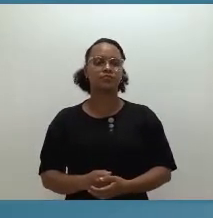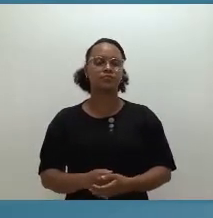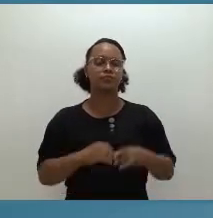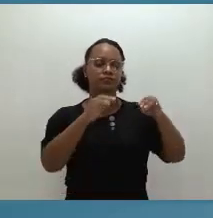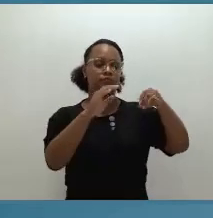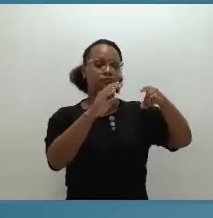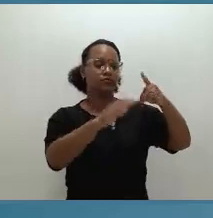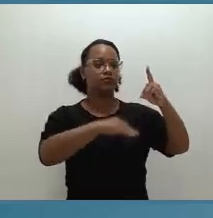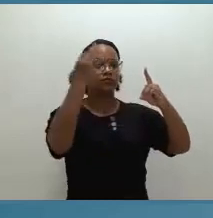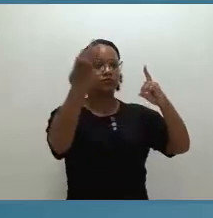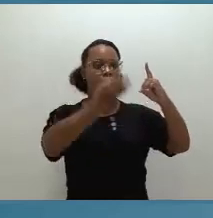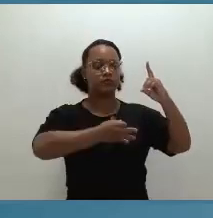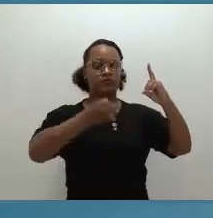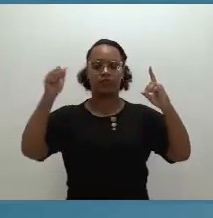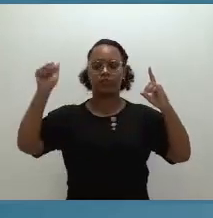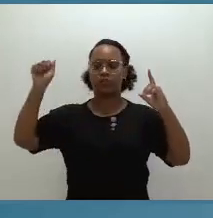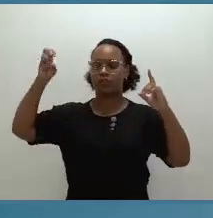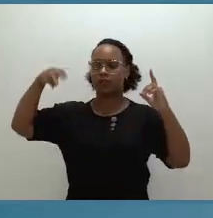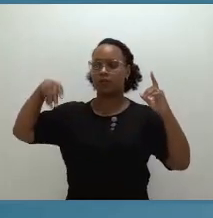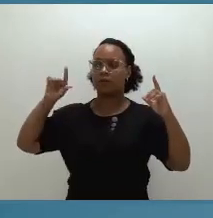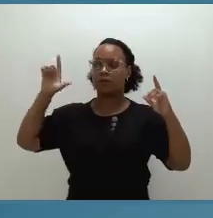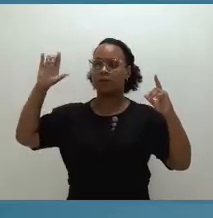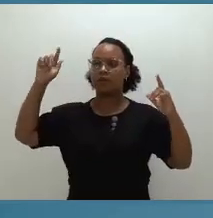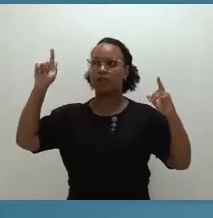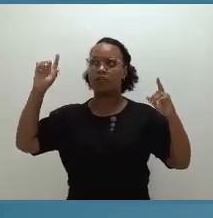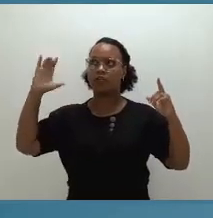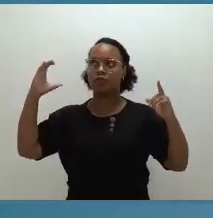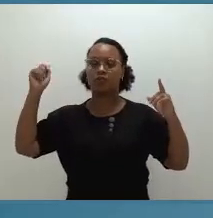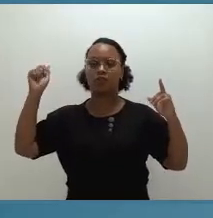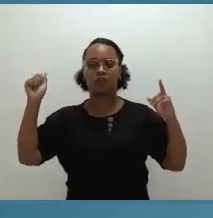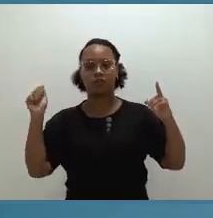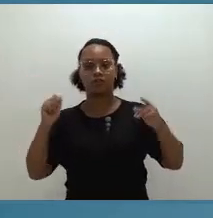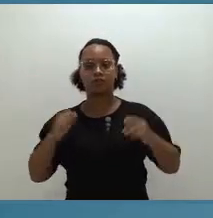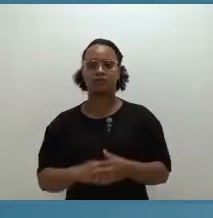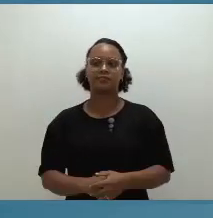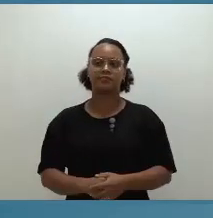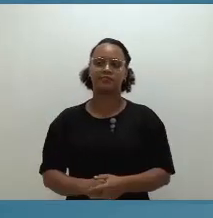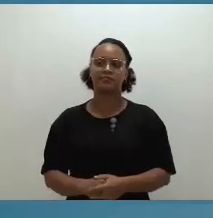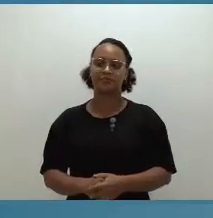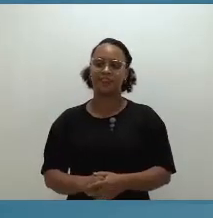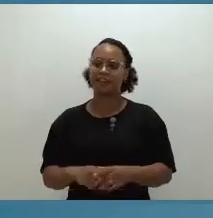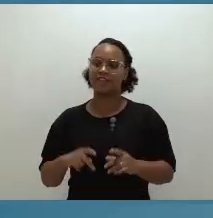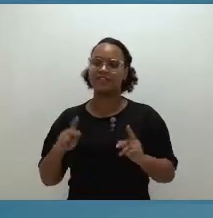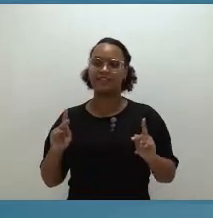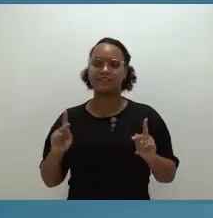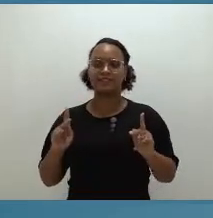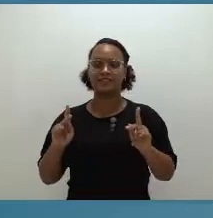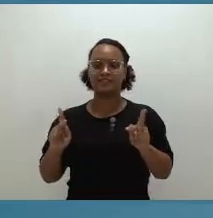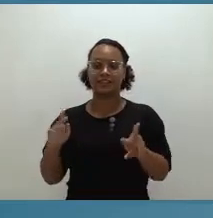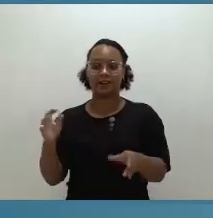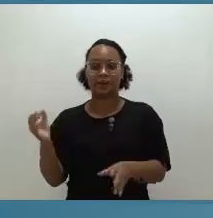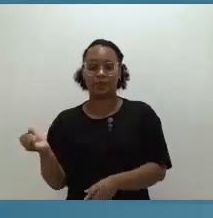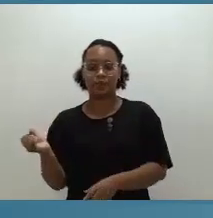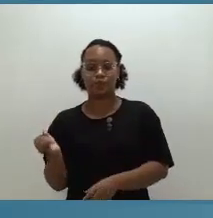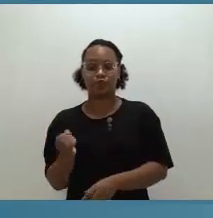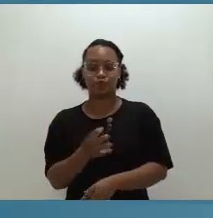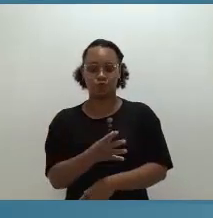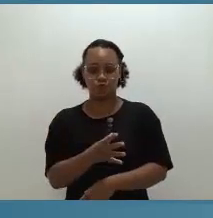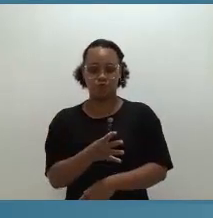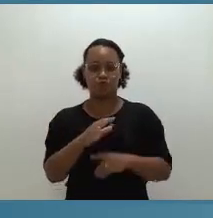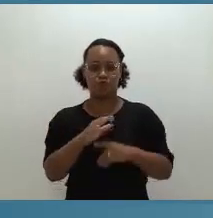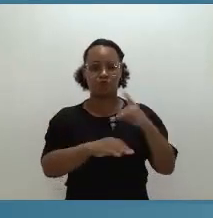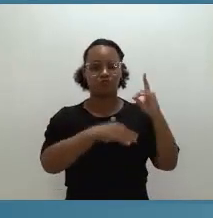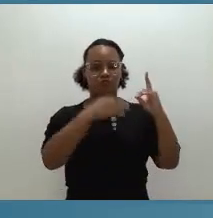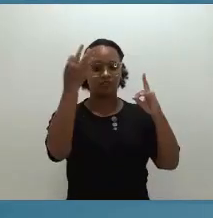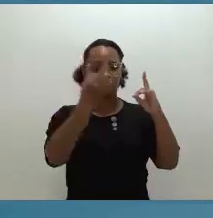Amilcar. Senhora presidente, é uma tradição de que os novatos ocupem o Conselho da